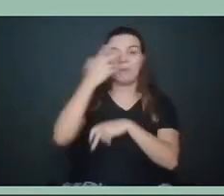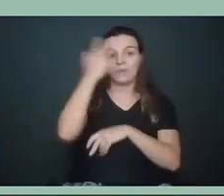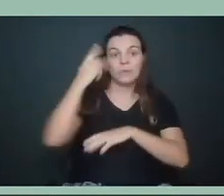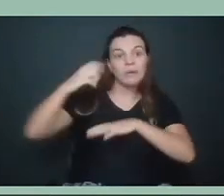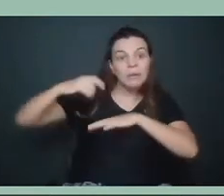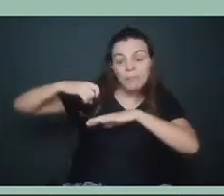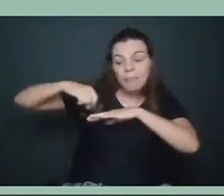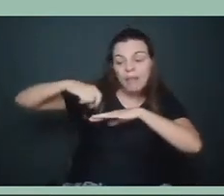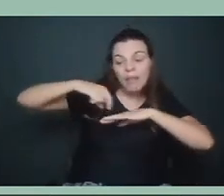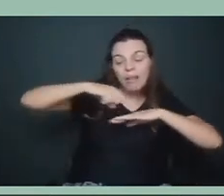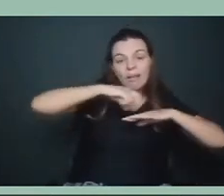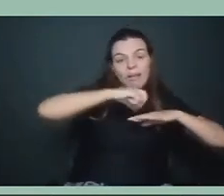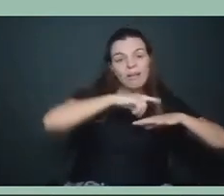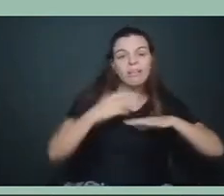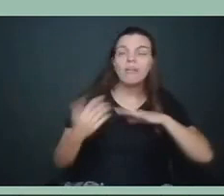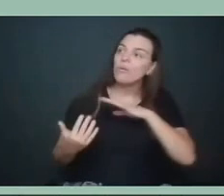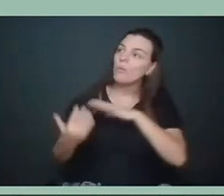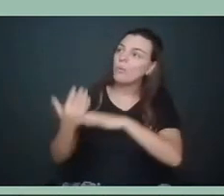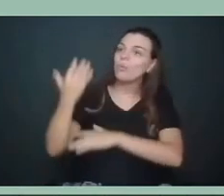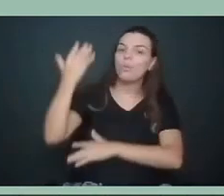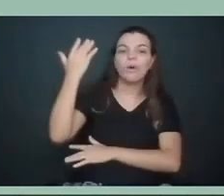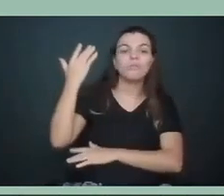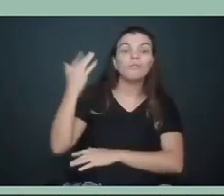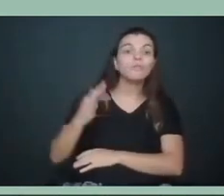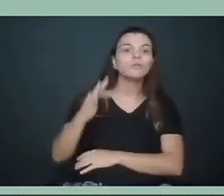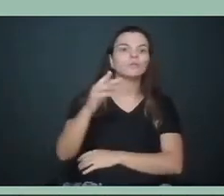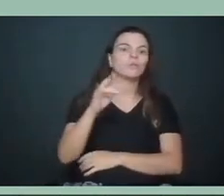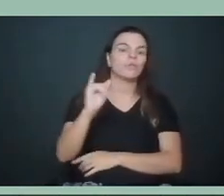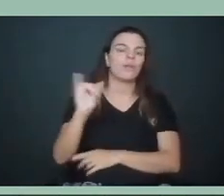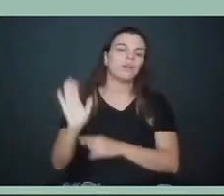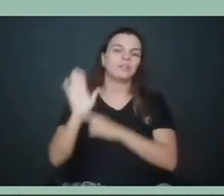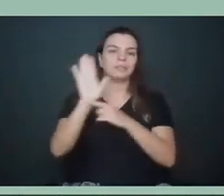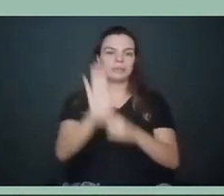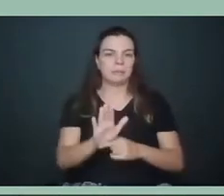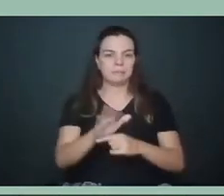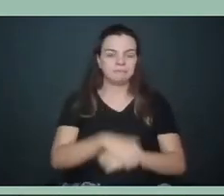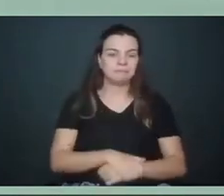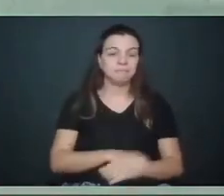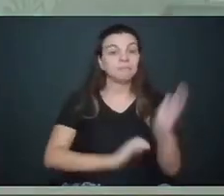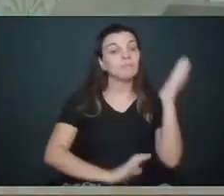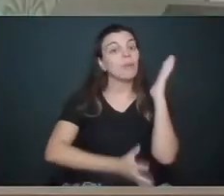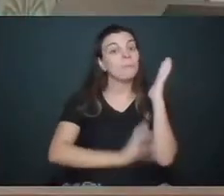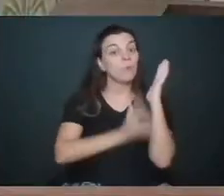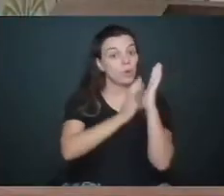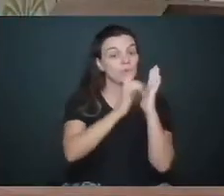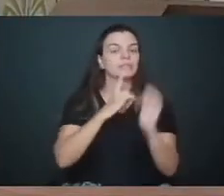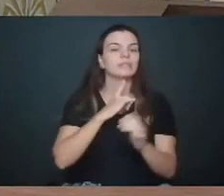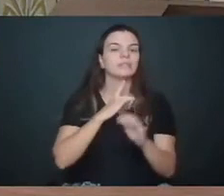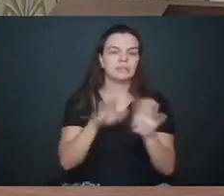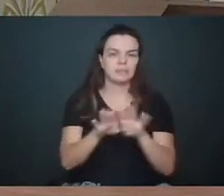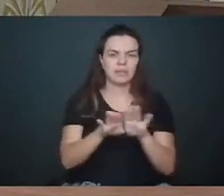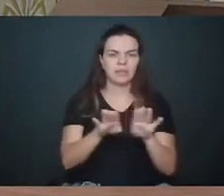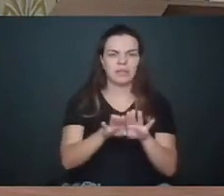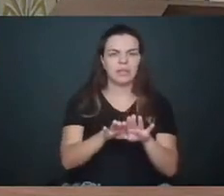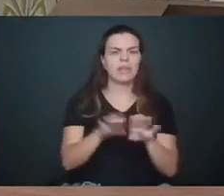também pode. Mas a burocracia vai te pedir uma lista de papéis assim. Além do especialista, é uma coisa de